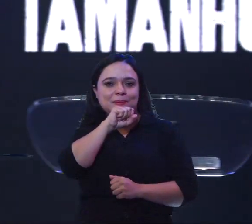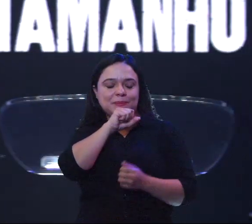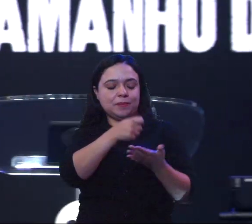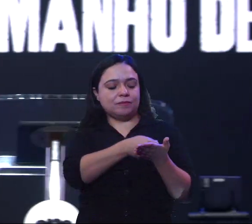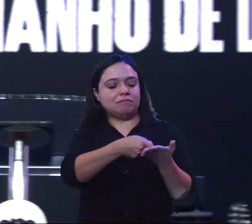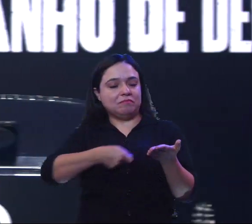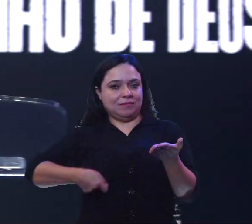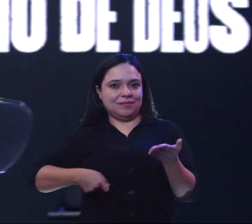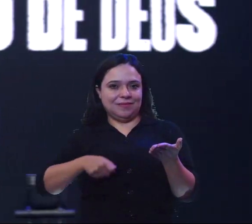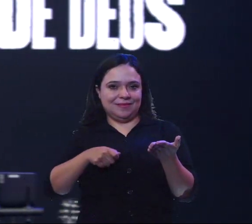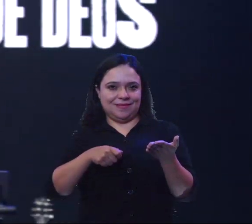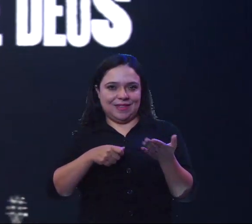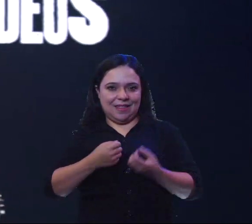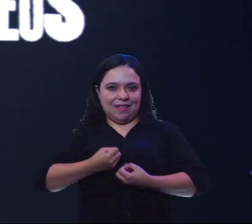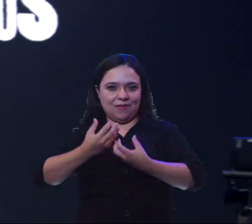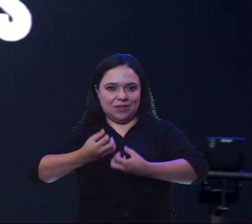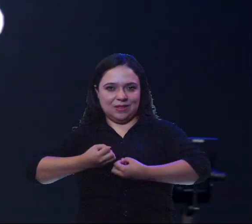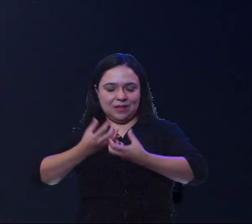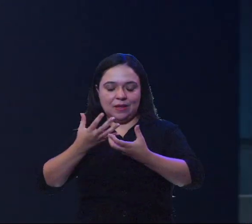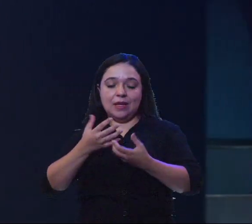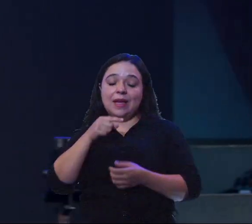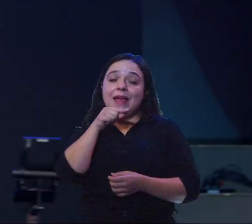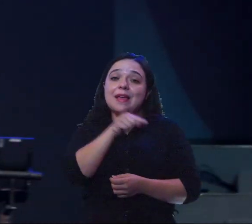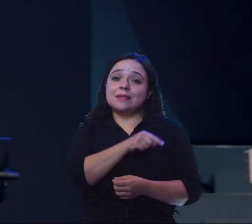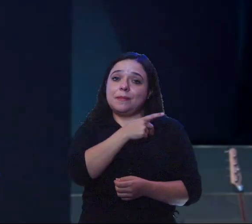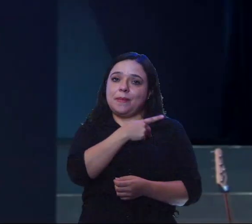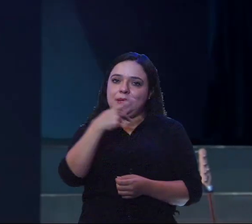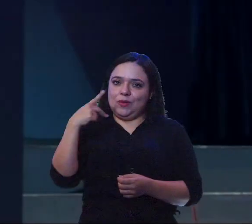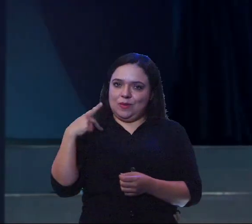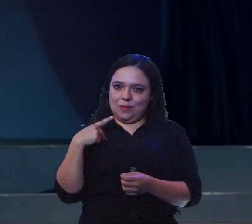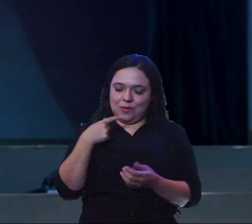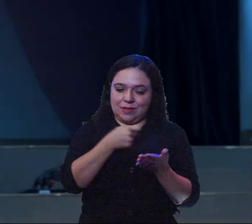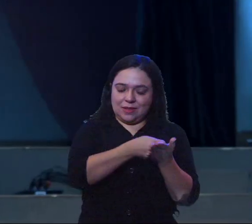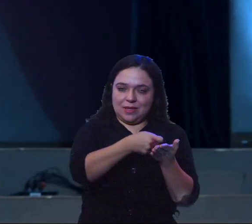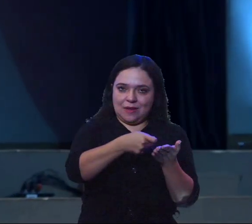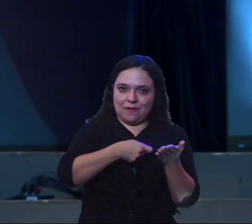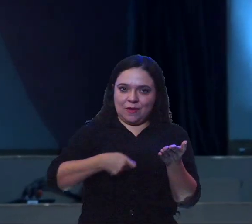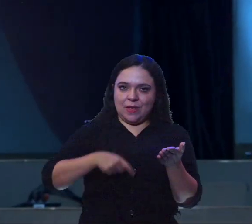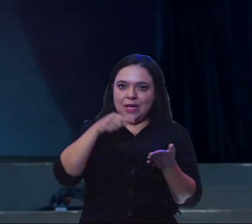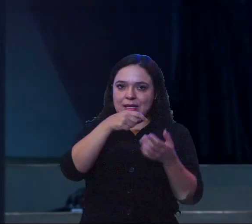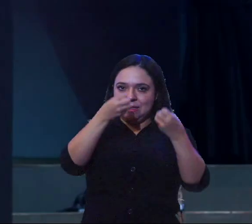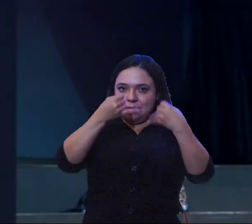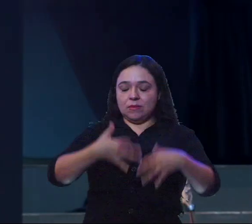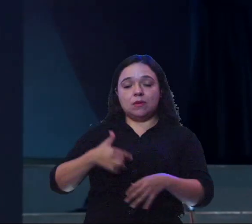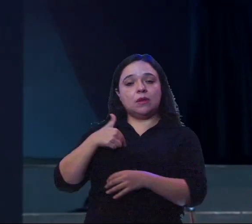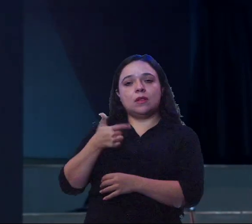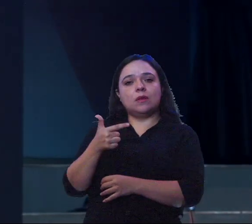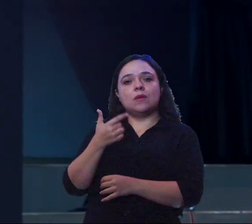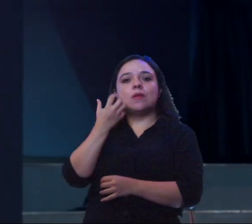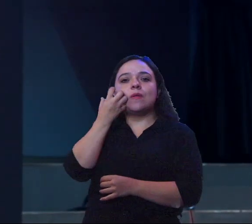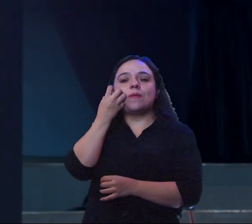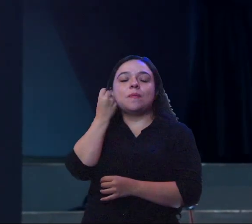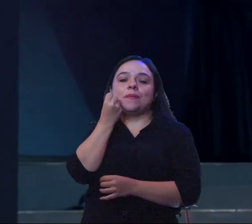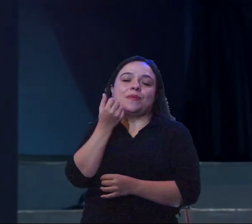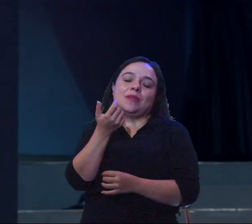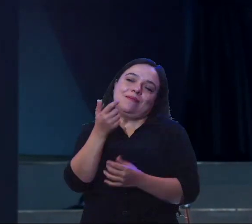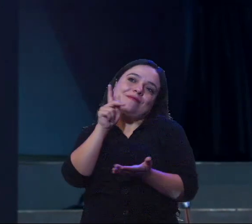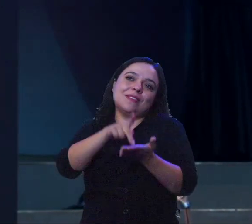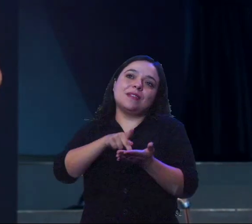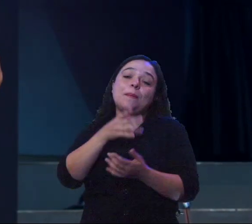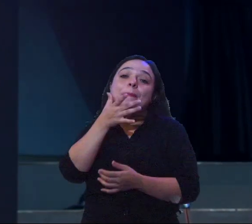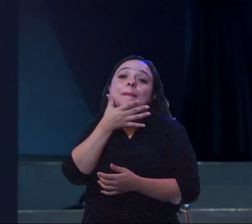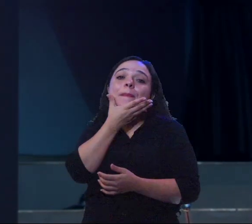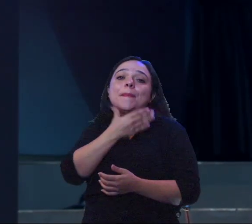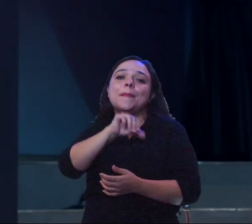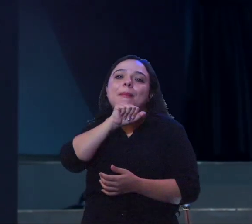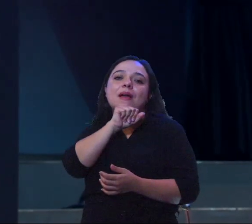Agora, a história do pastor que escreveu esse livro é muito interessante porque ele fala que ele é um órfão de pai vivo. Ele não tem um pai dele presente